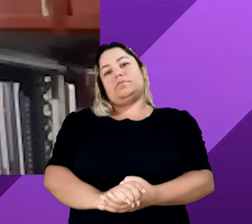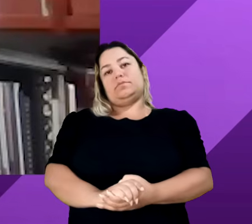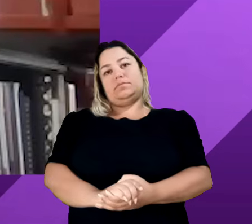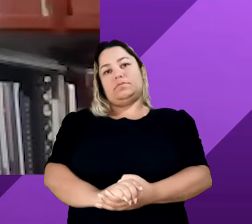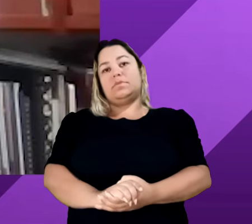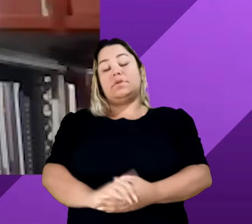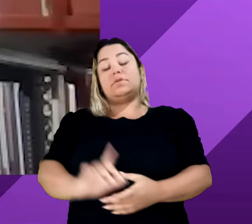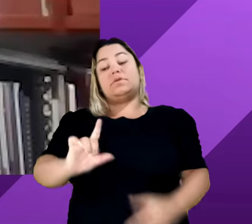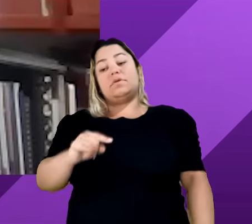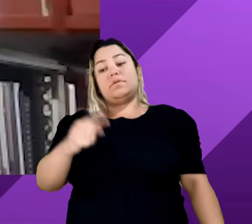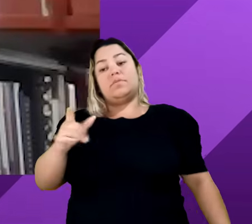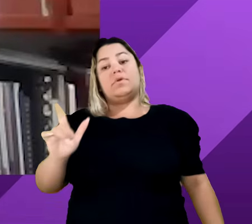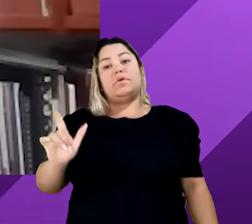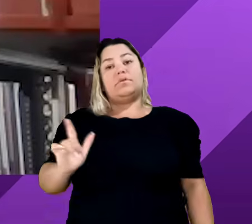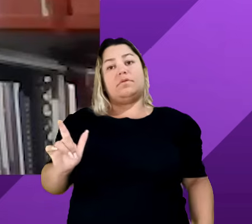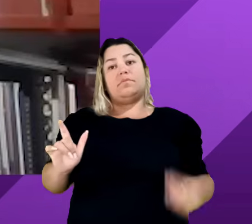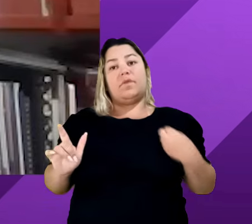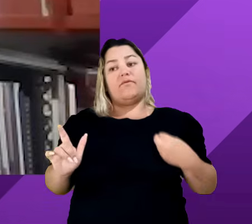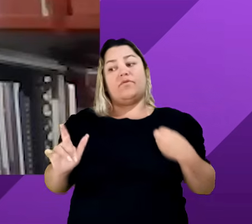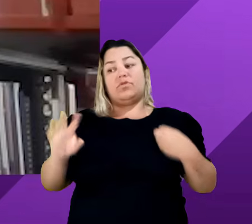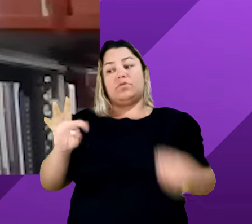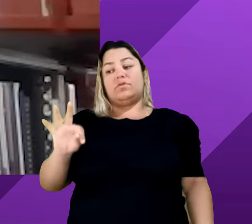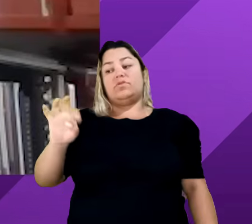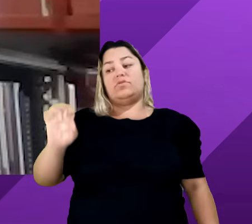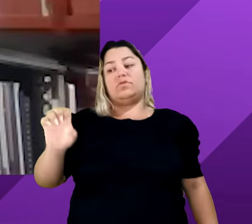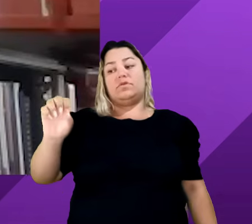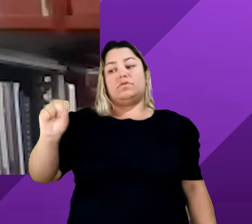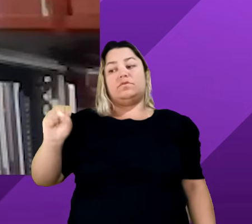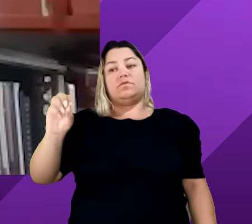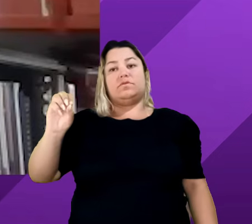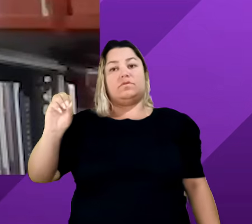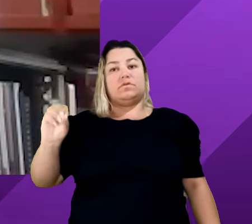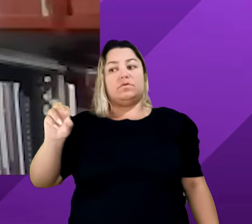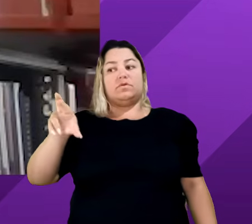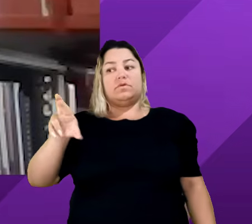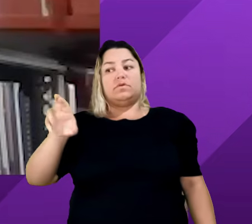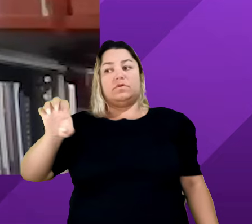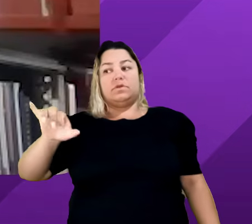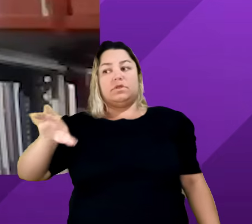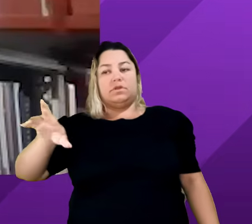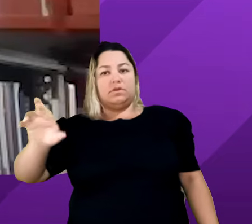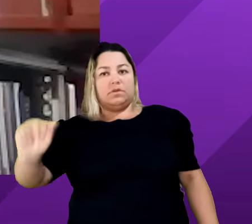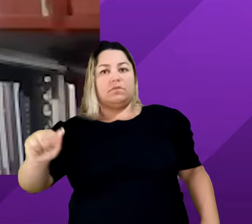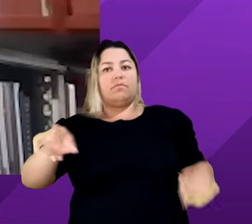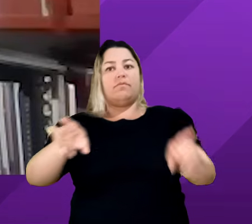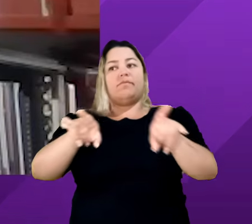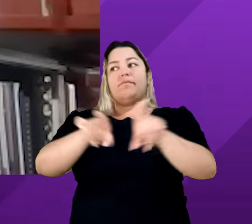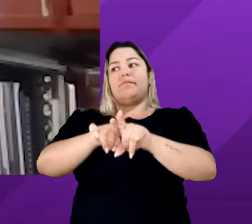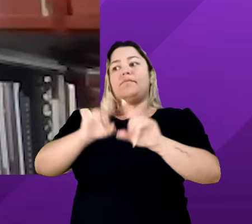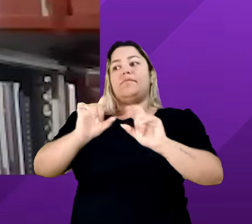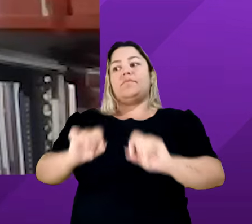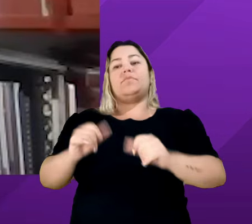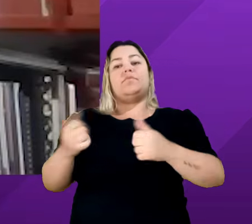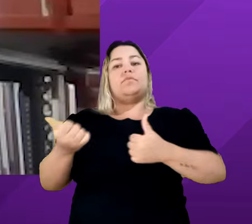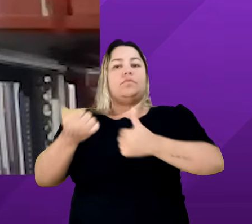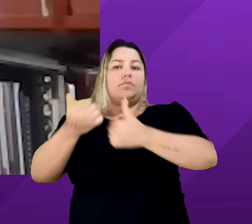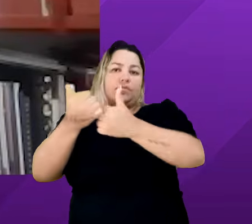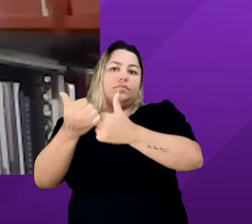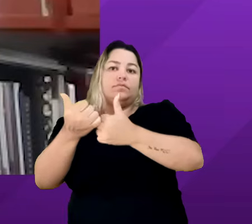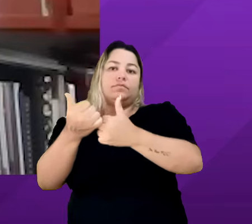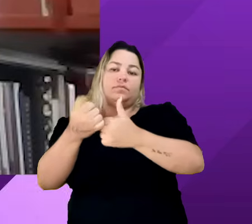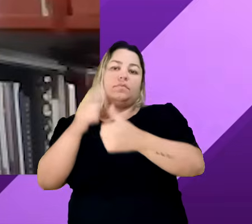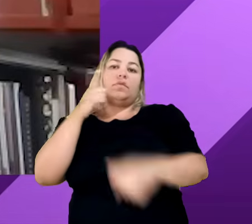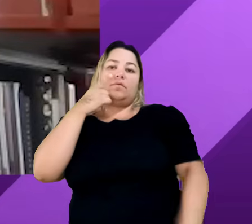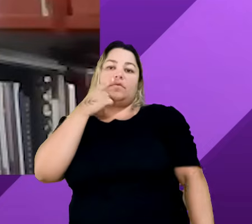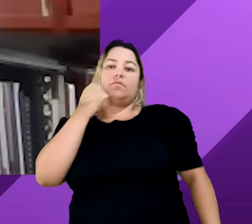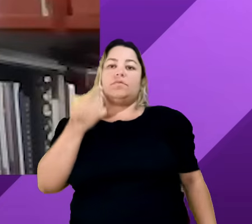também tesoureira e em seguida fui presidenta da Federação dos Municipais do Ceará. E em 2000